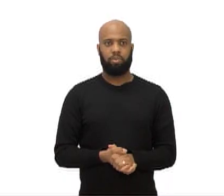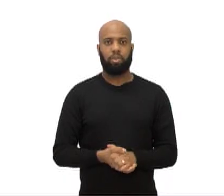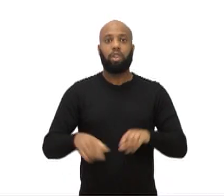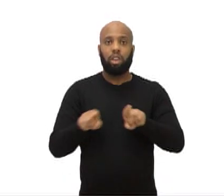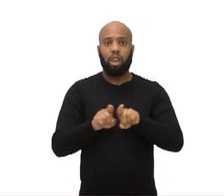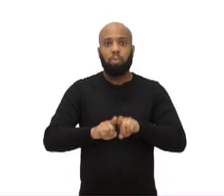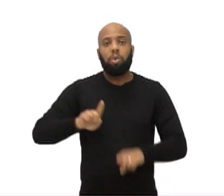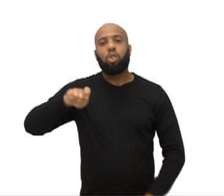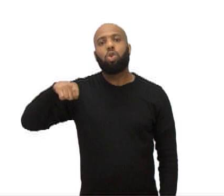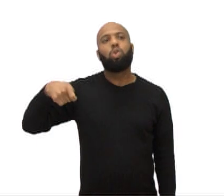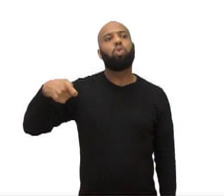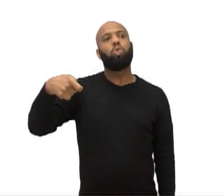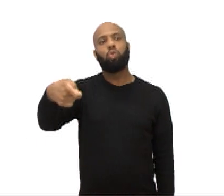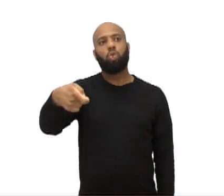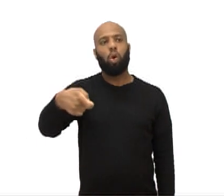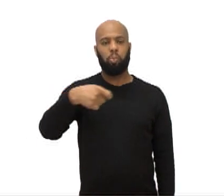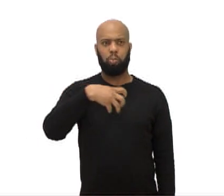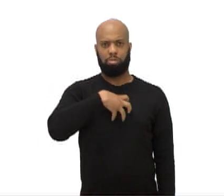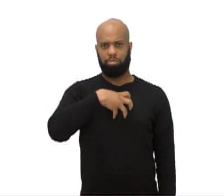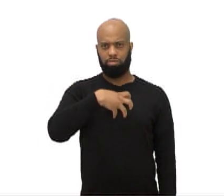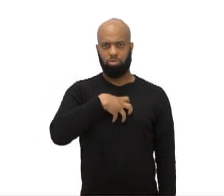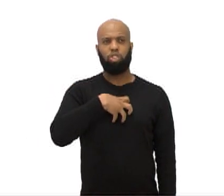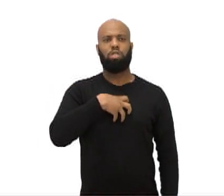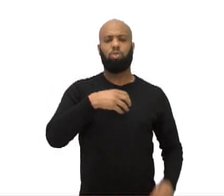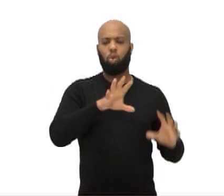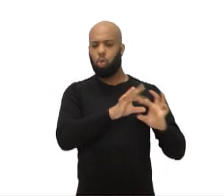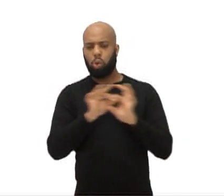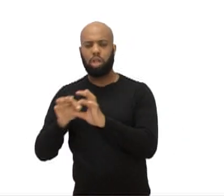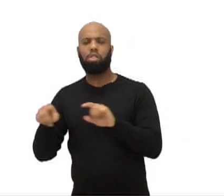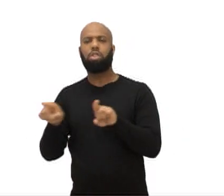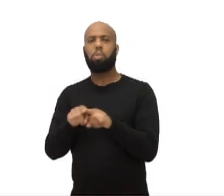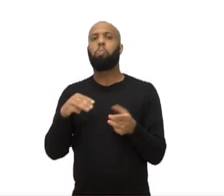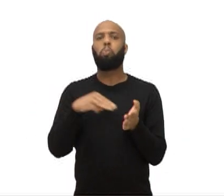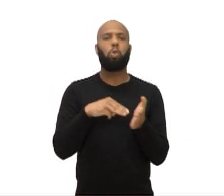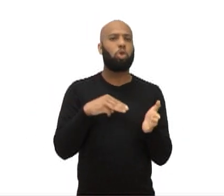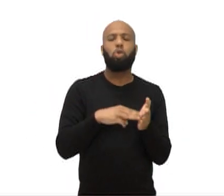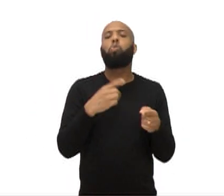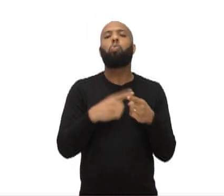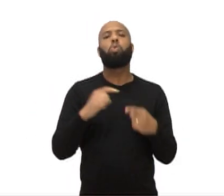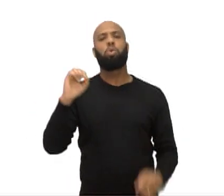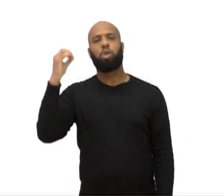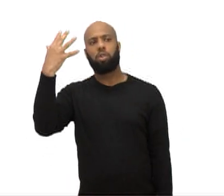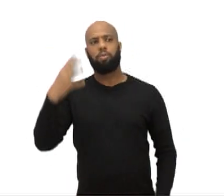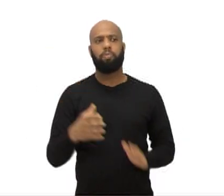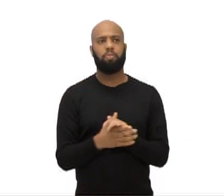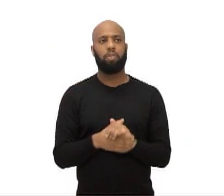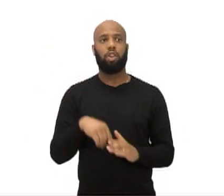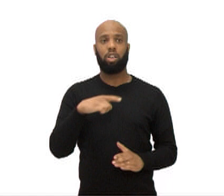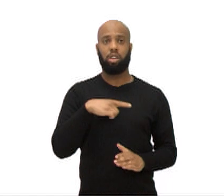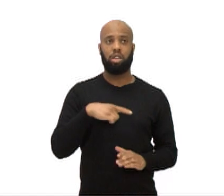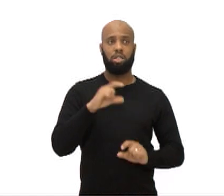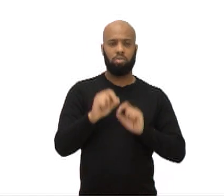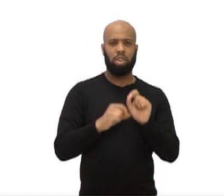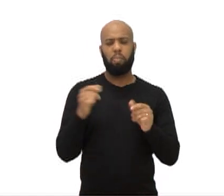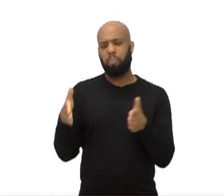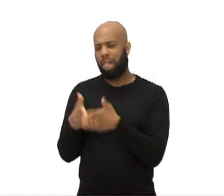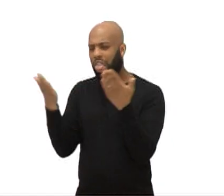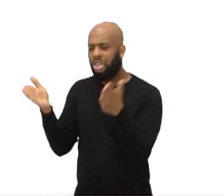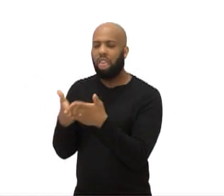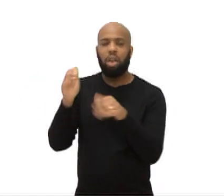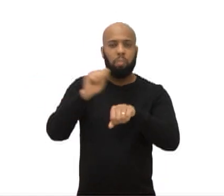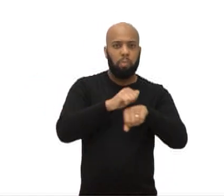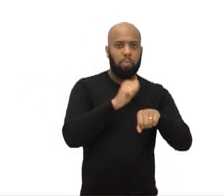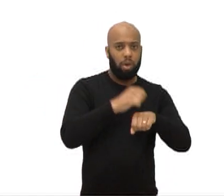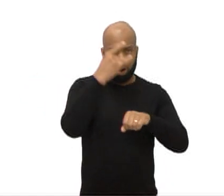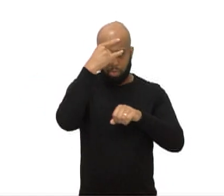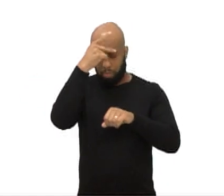Ainda em relação ao contexto e aos motivos, nós vamos continuar falando aqui, ó. Em meio ao contexto de miséria, os